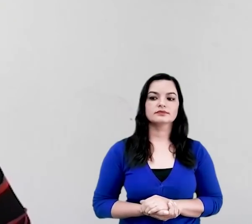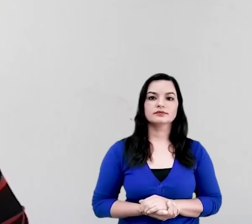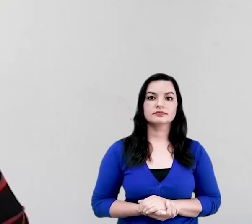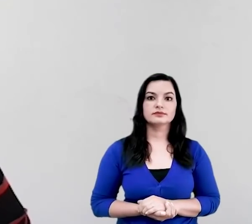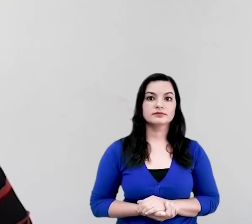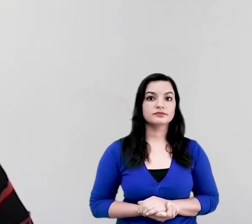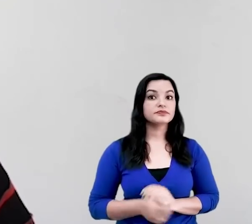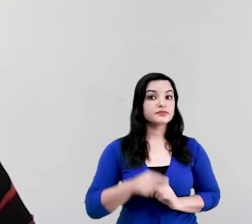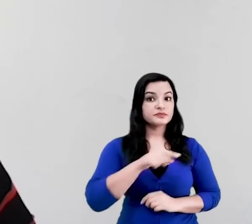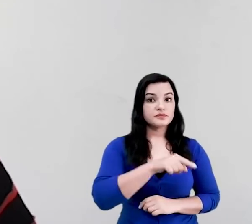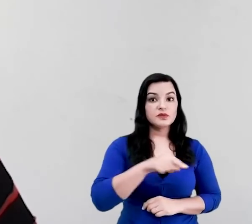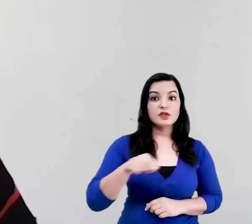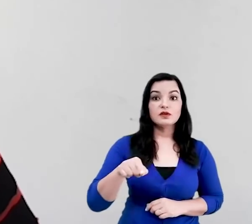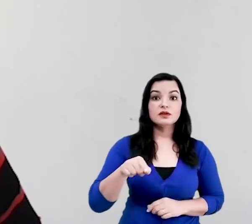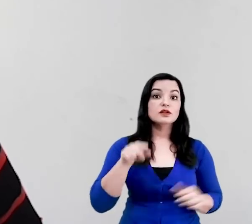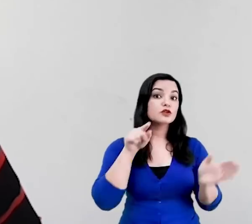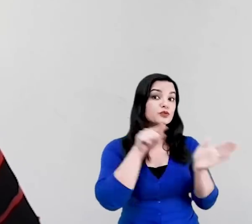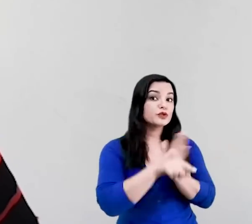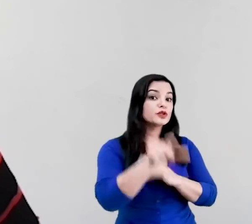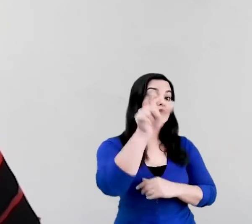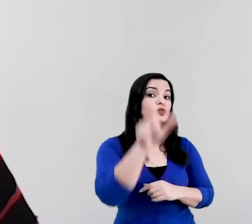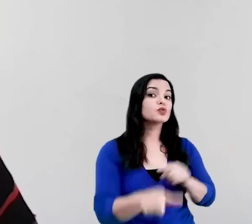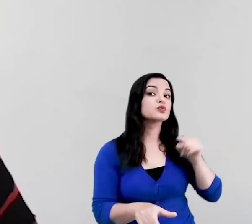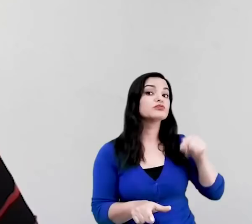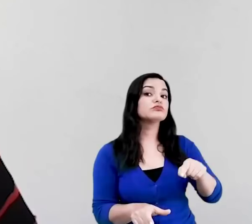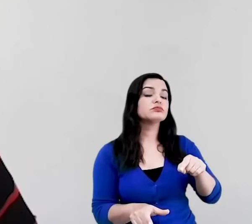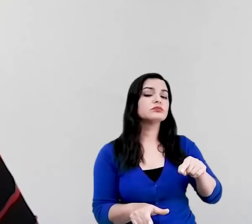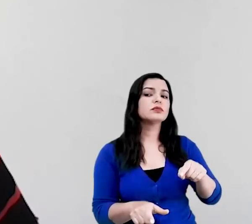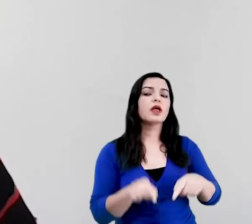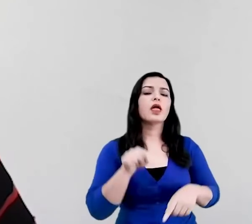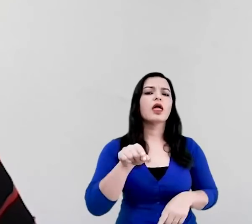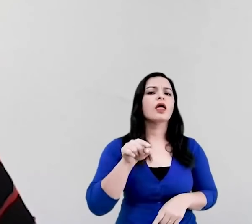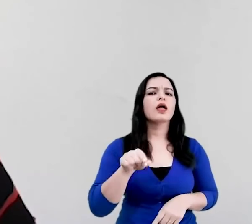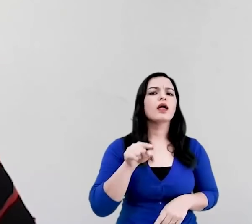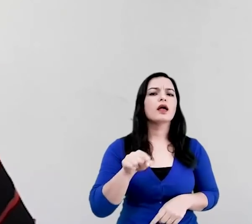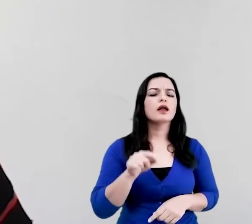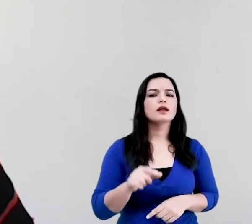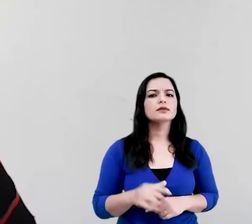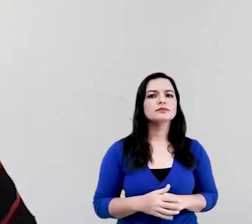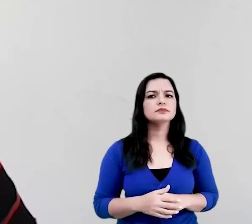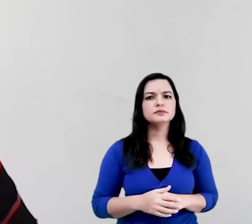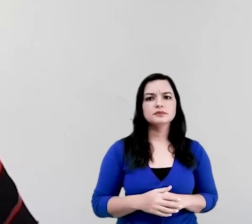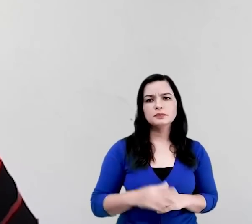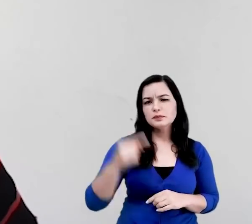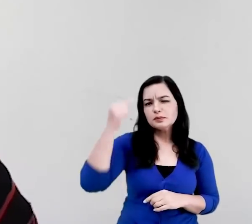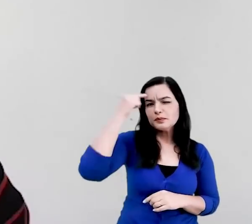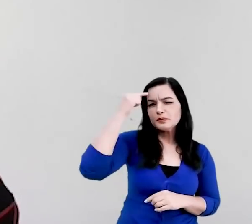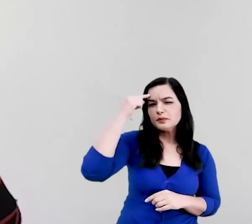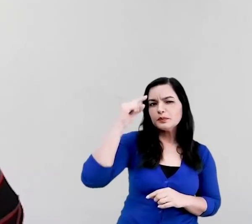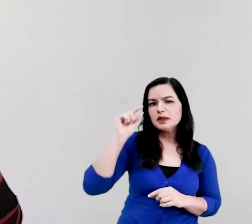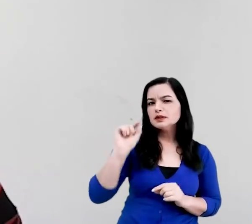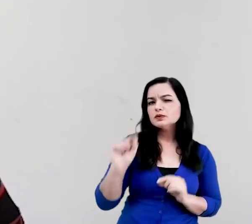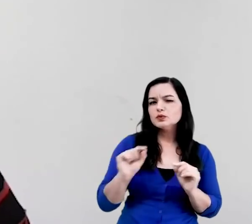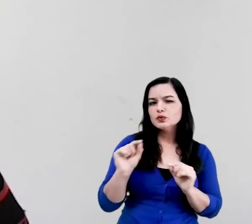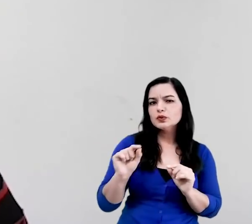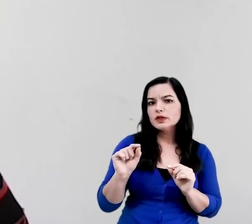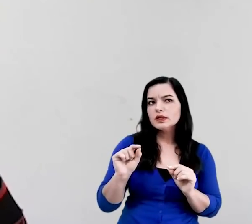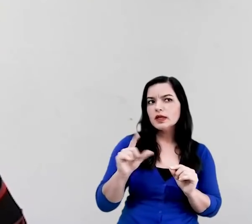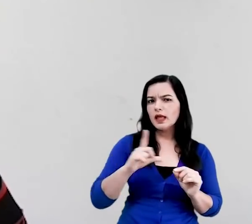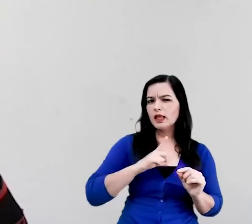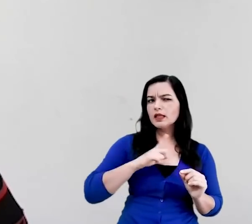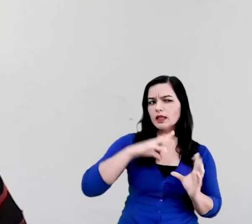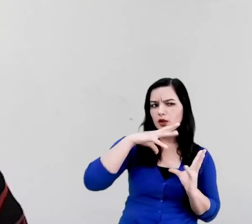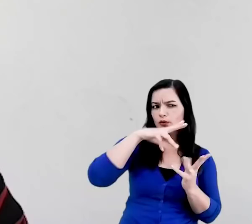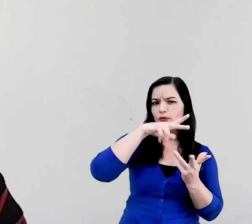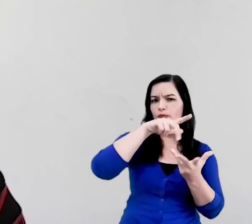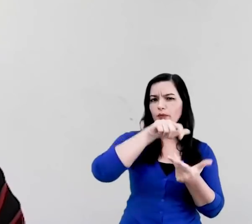Você vai perguntar para essa pessoa se ela acha que nós temos outros planetas no sistema